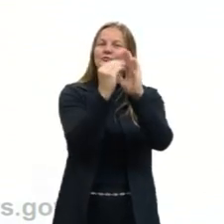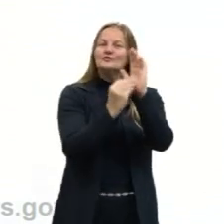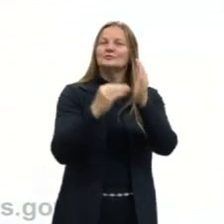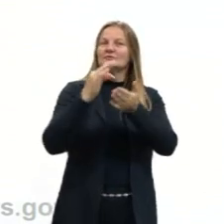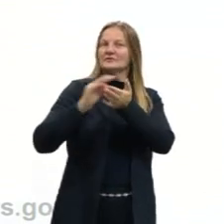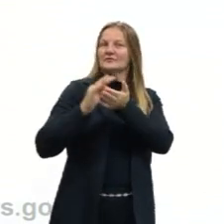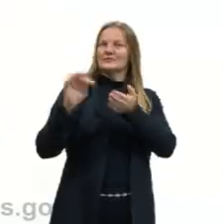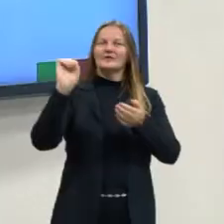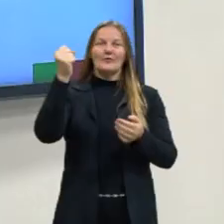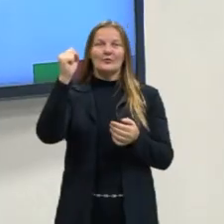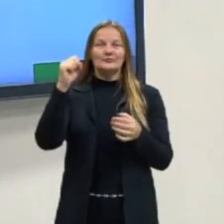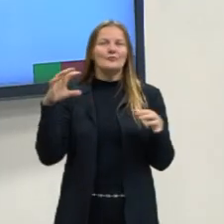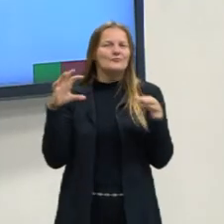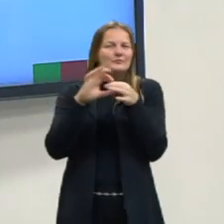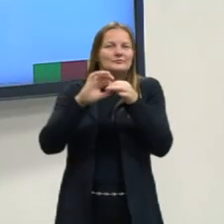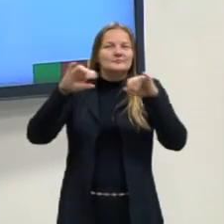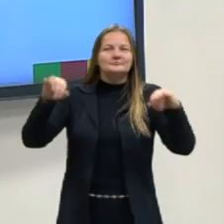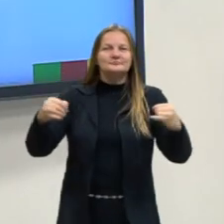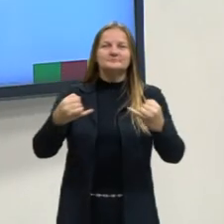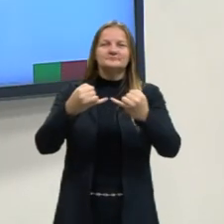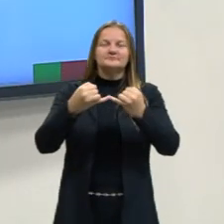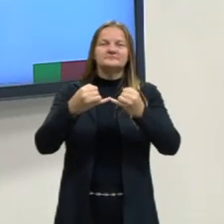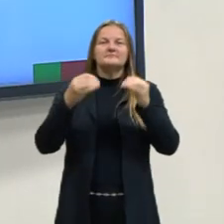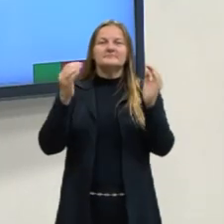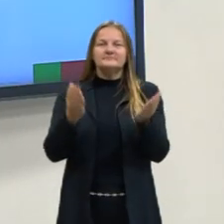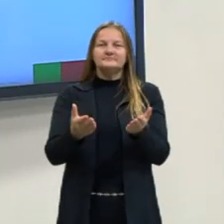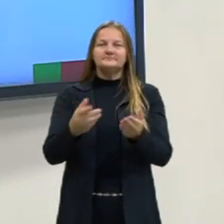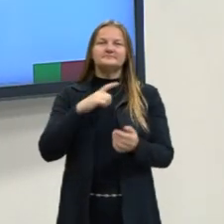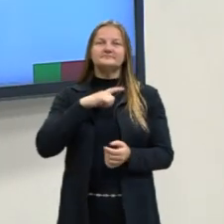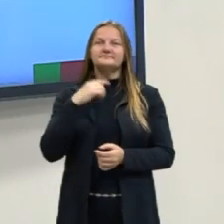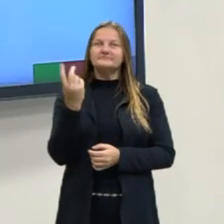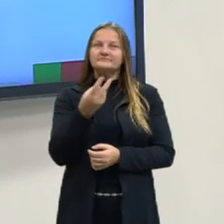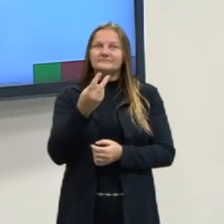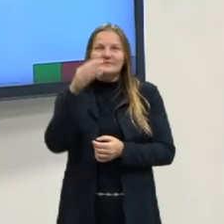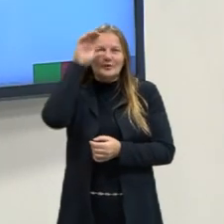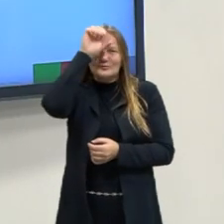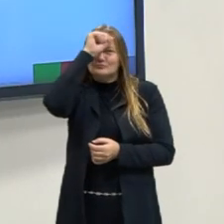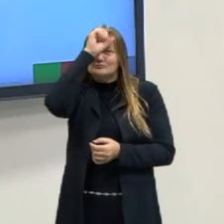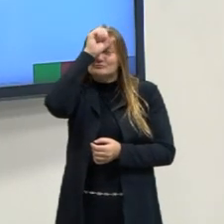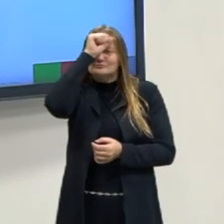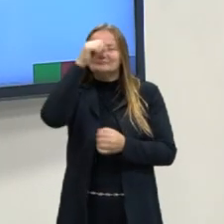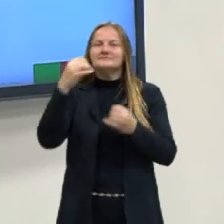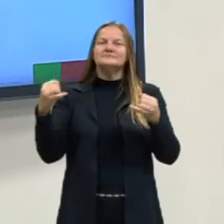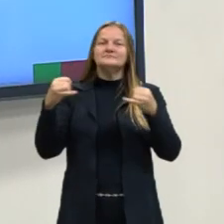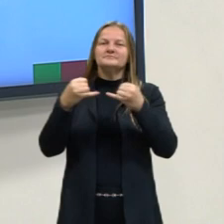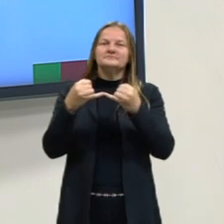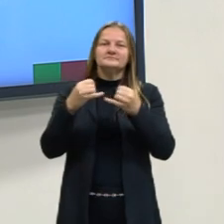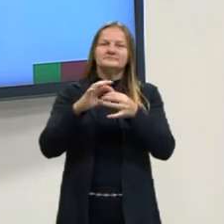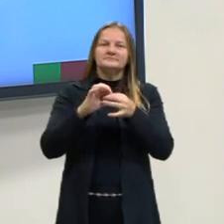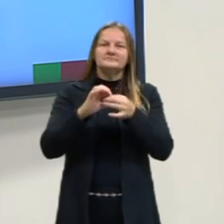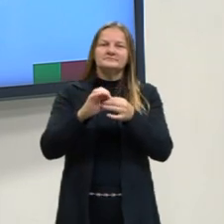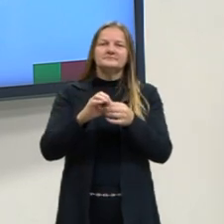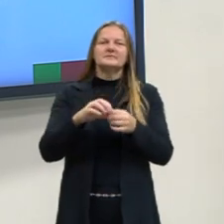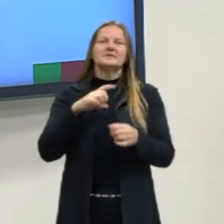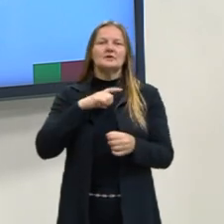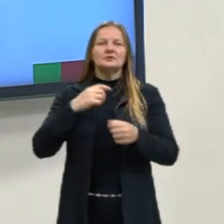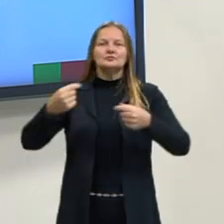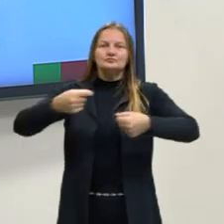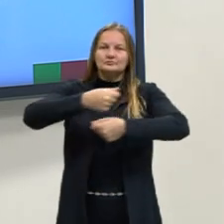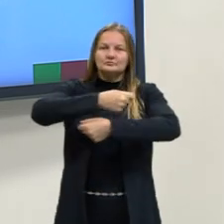teoria do octeto e ligação iônica e agora nos veremos finalizamos as ligações químicas com ligação